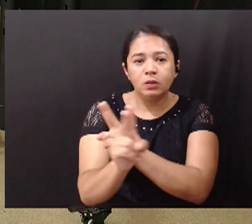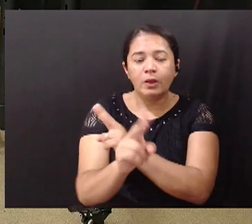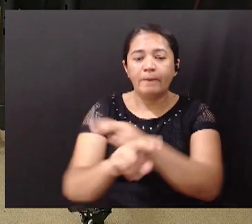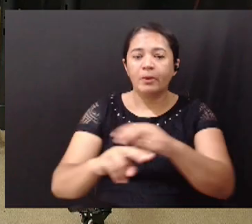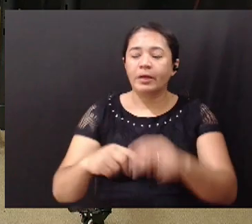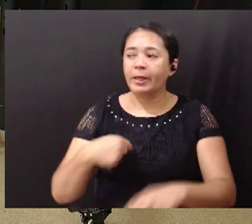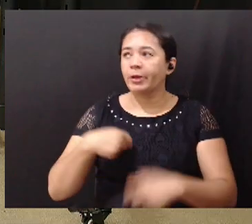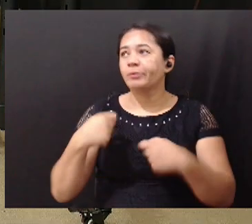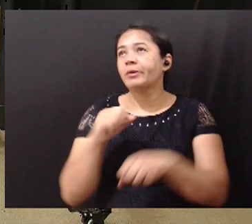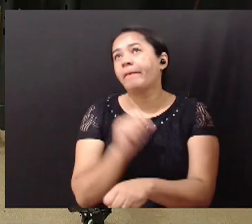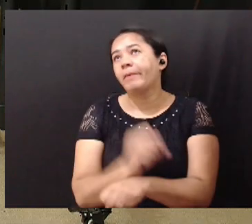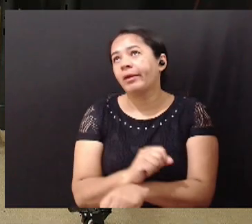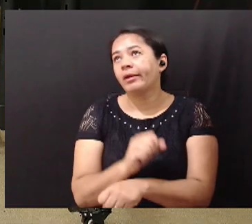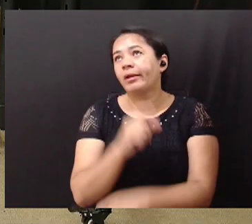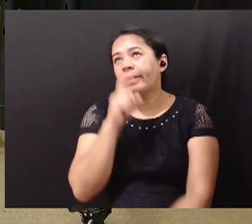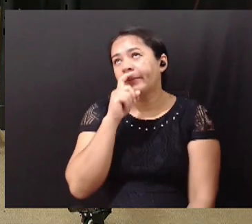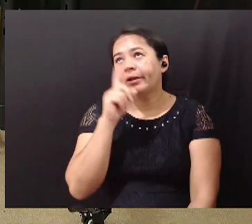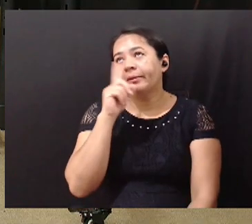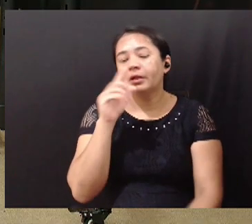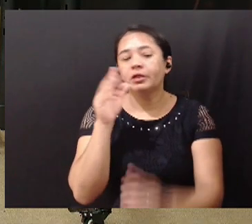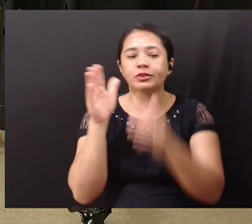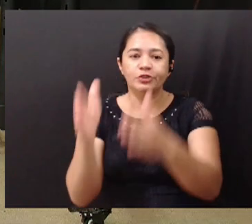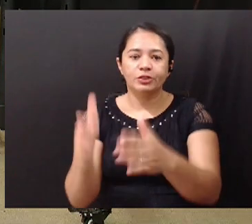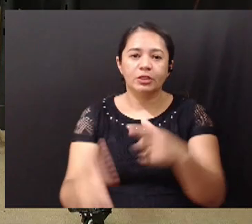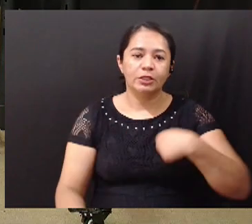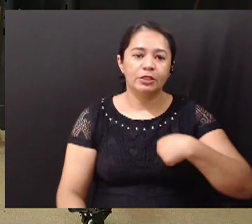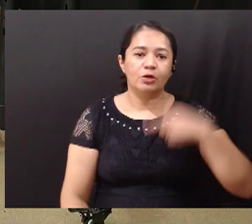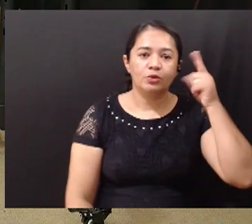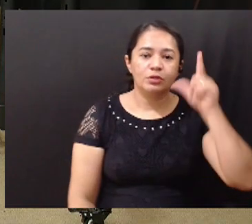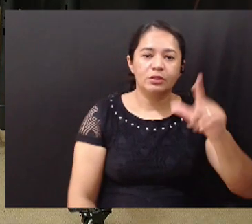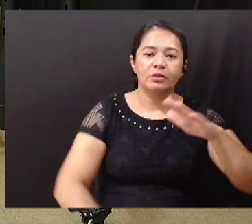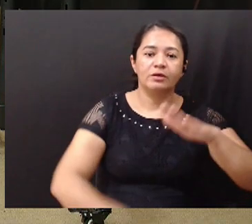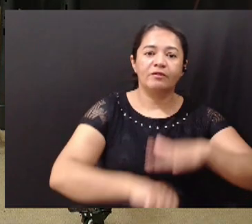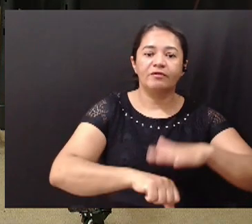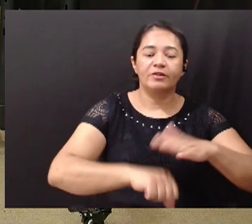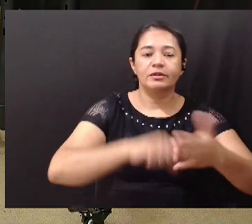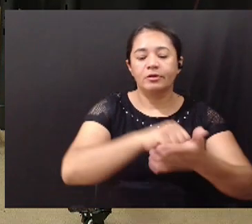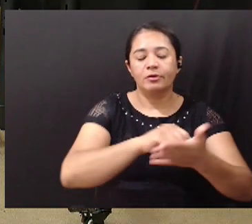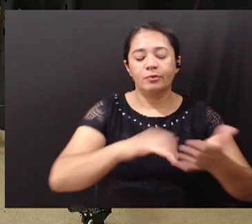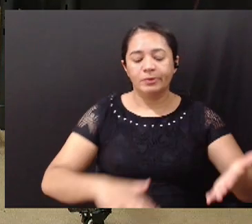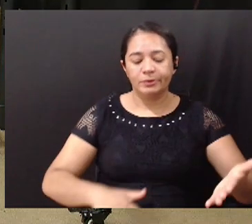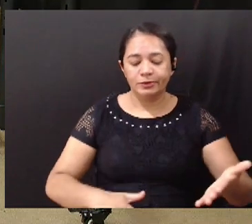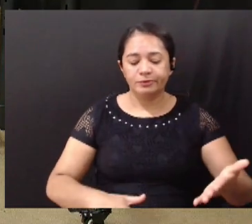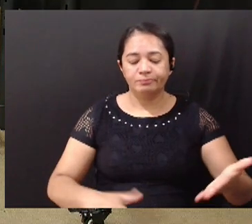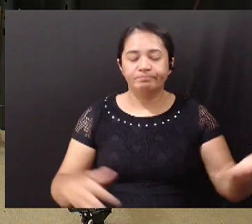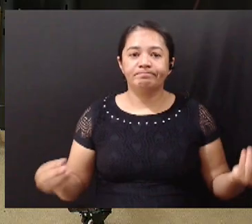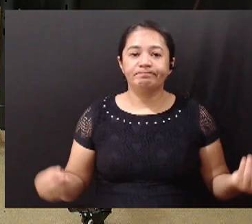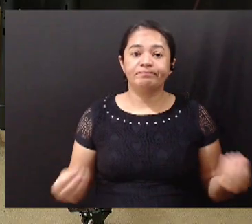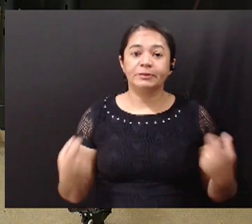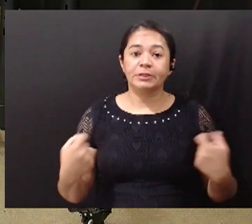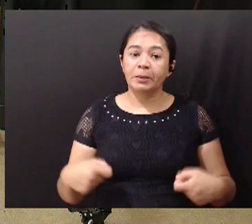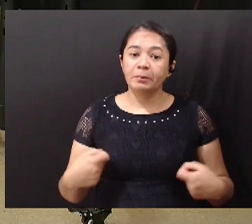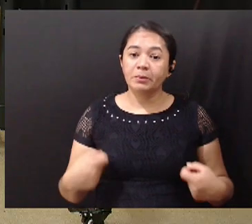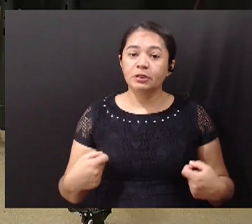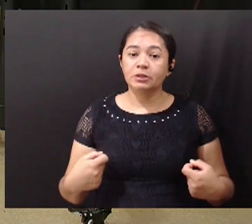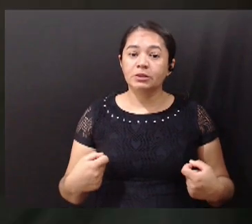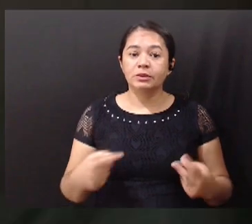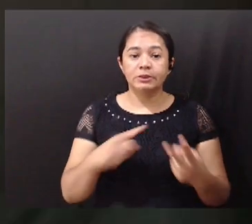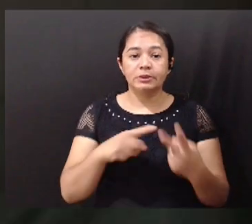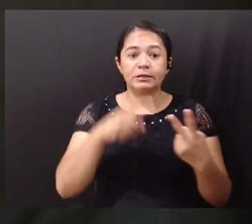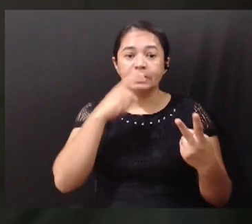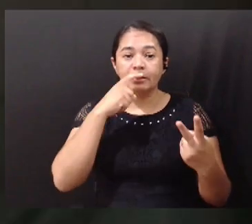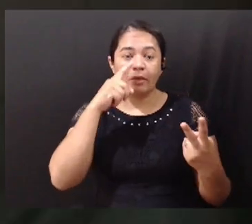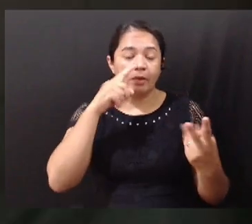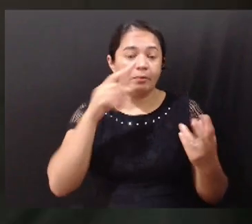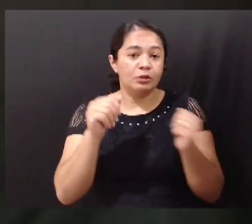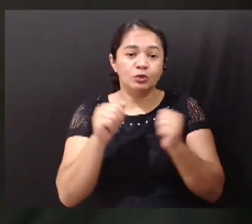ou meu pai chegar para eu poder exercer uma atividade que depende do pai ou da mãe, né? Ou então,